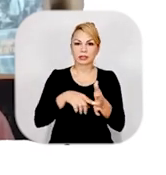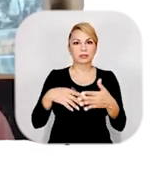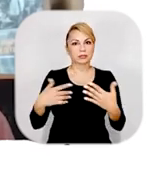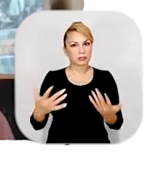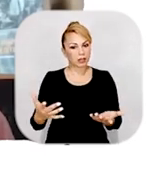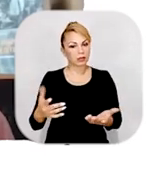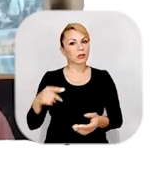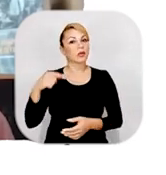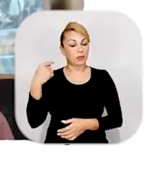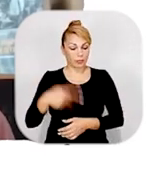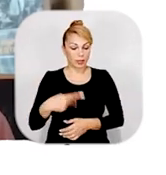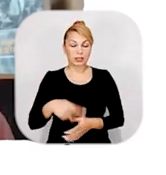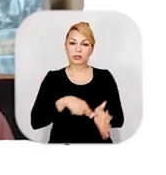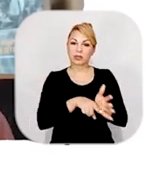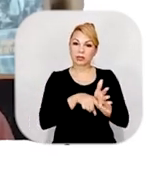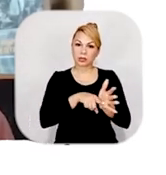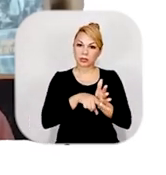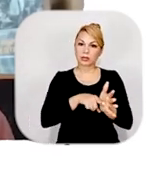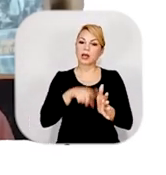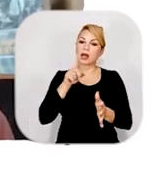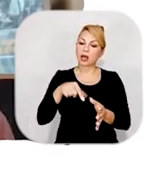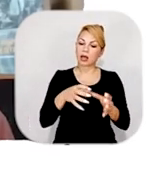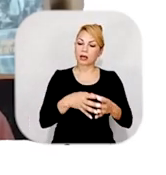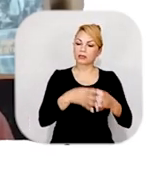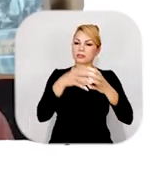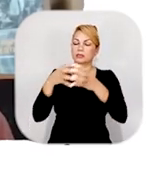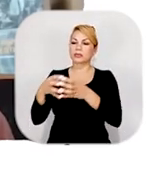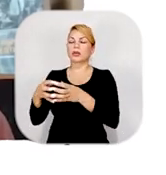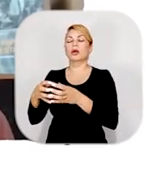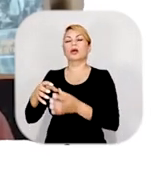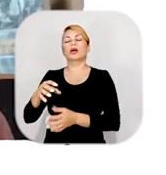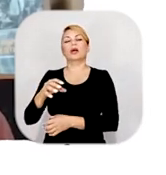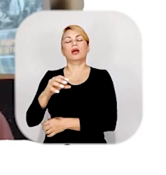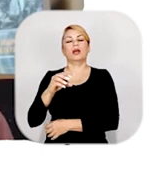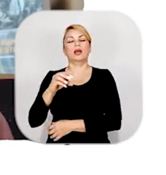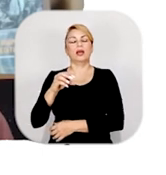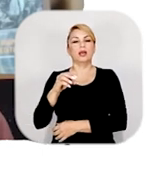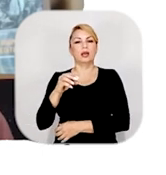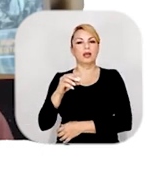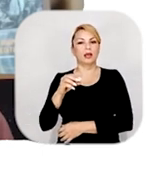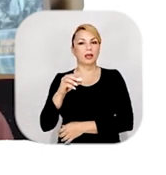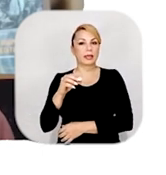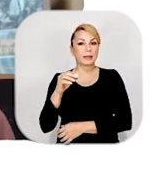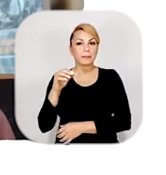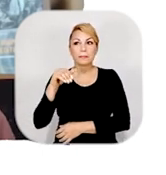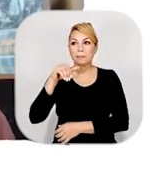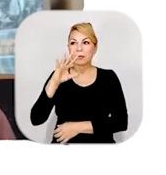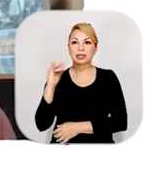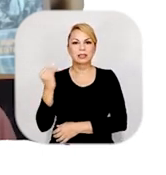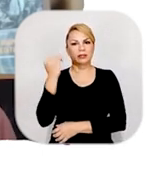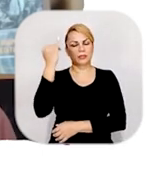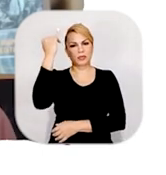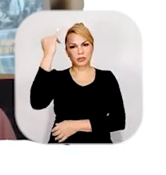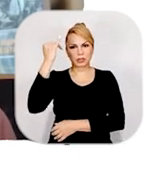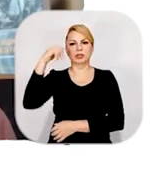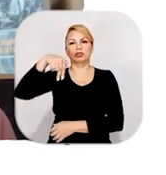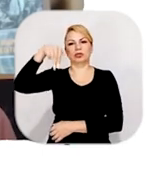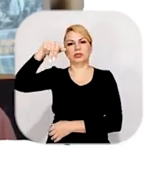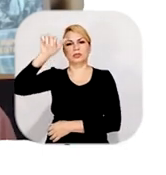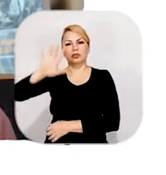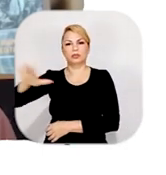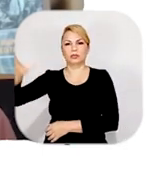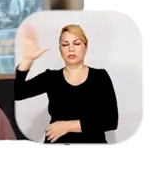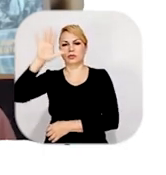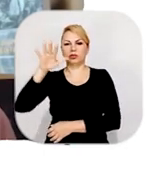uma das expedições ornitológicas mais importantes do Nordeste, né? E